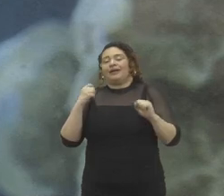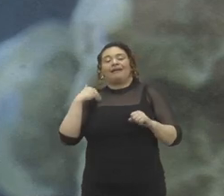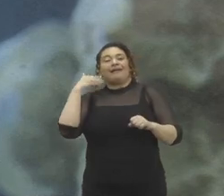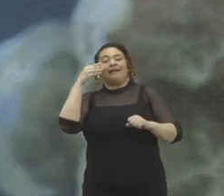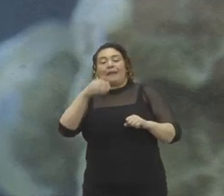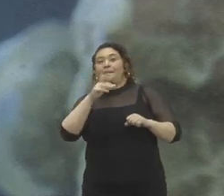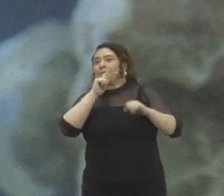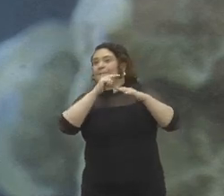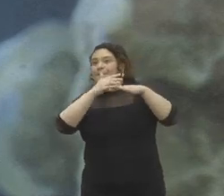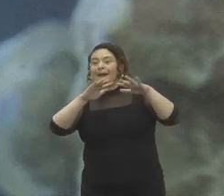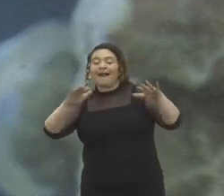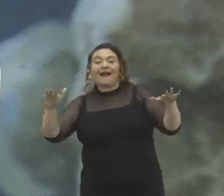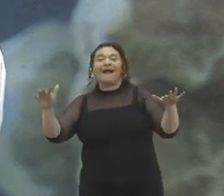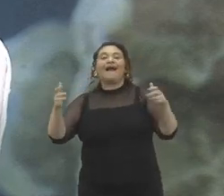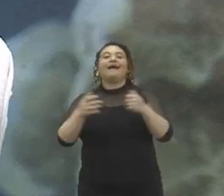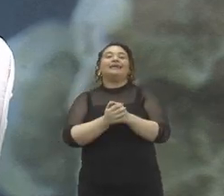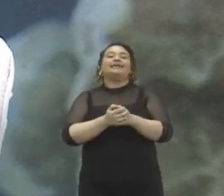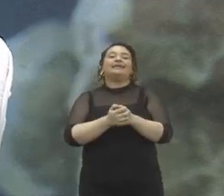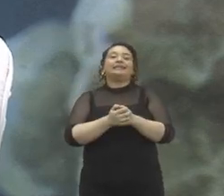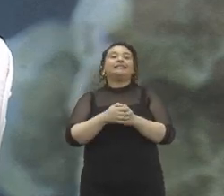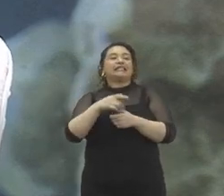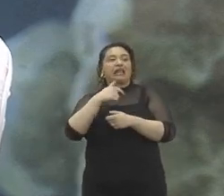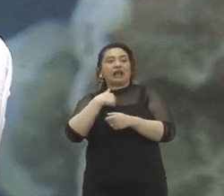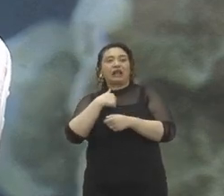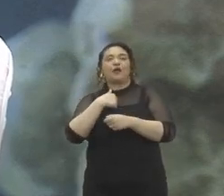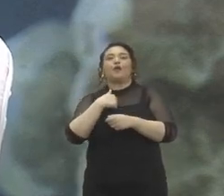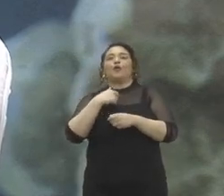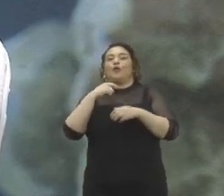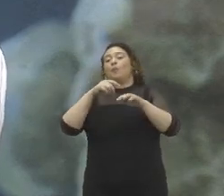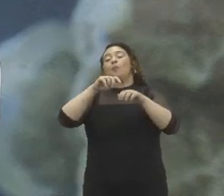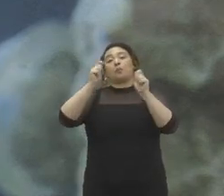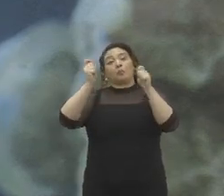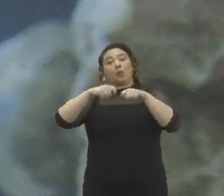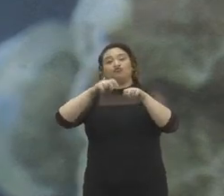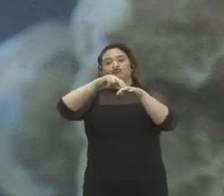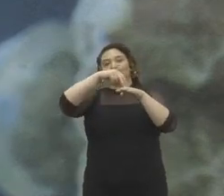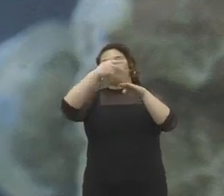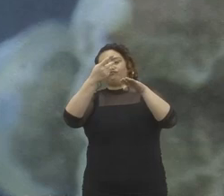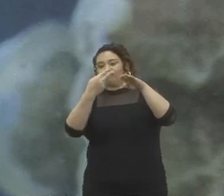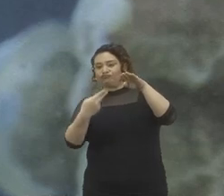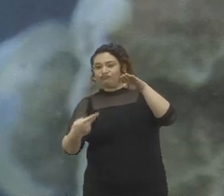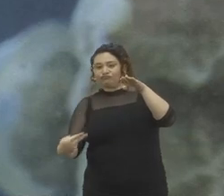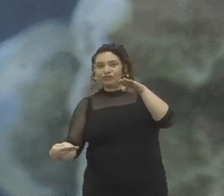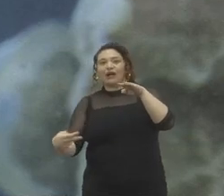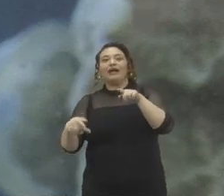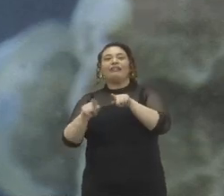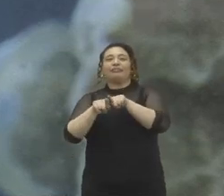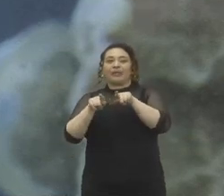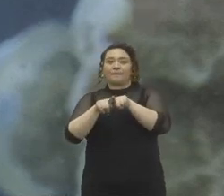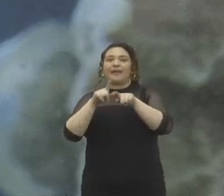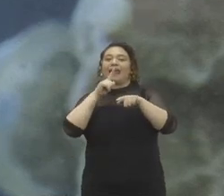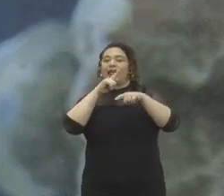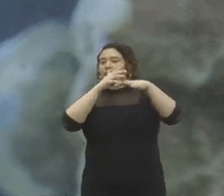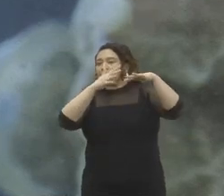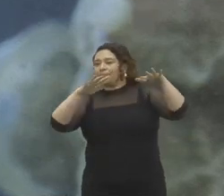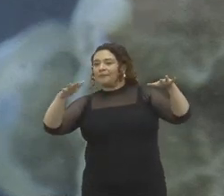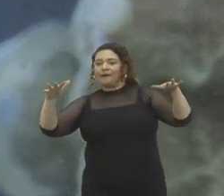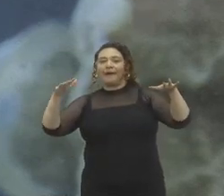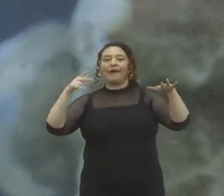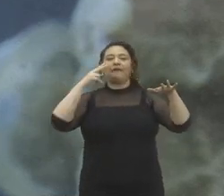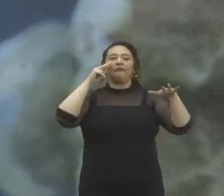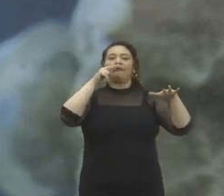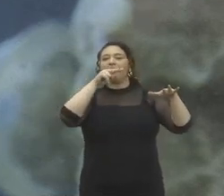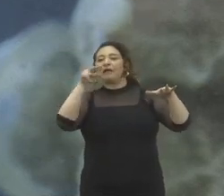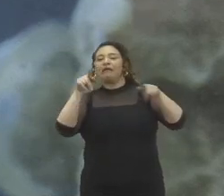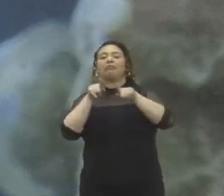quando pude fazer reportagens mergulhando ou sobre as ondas sobre as ondas ou